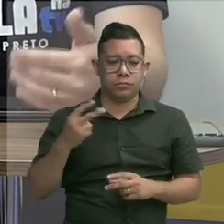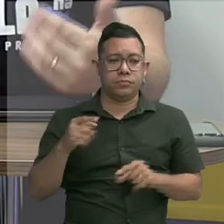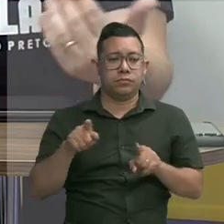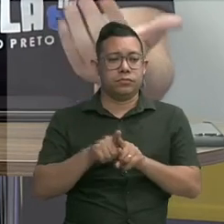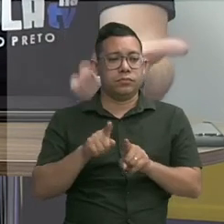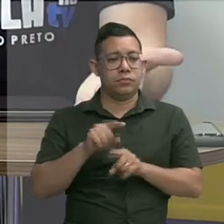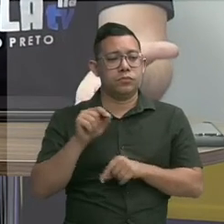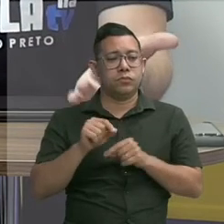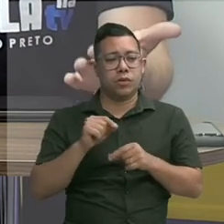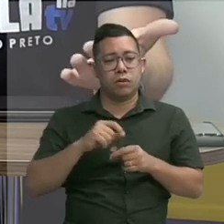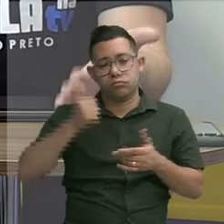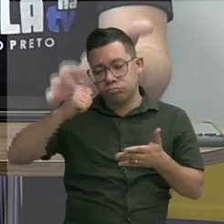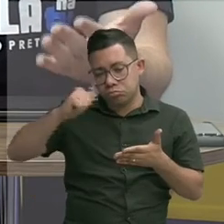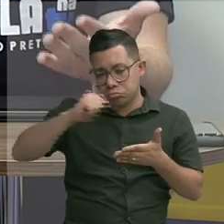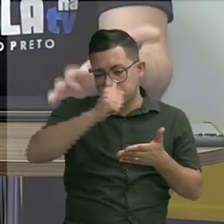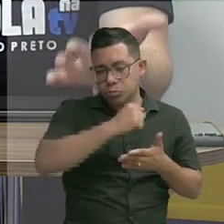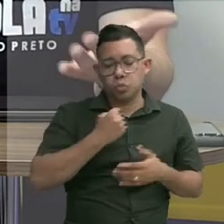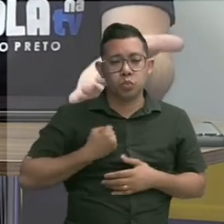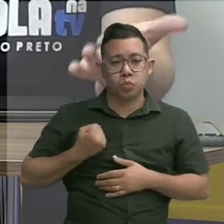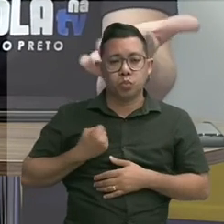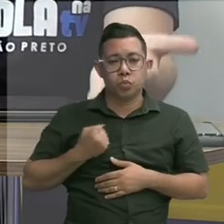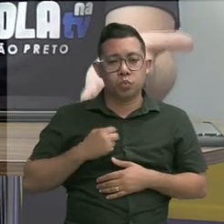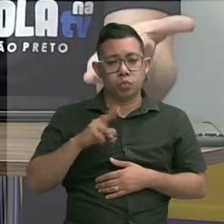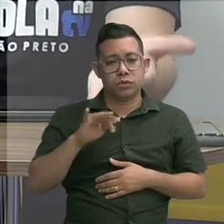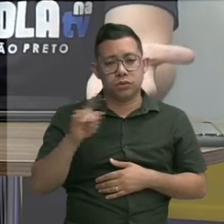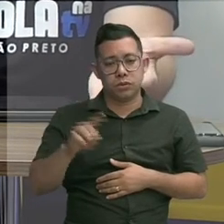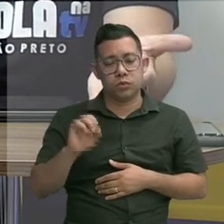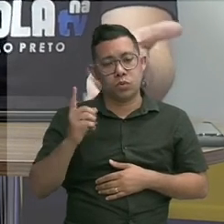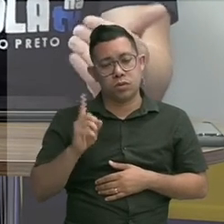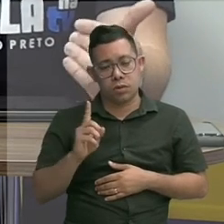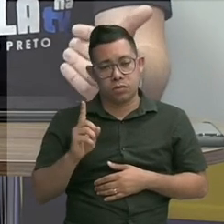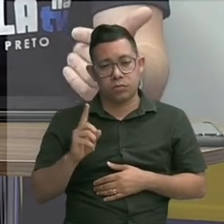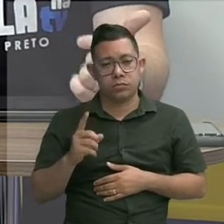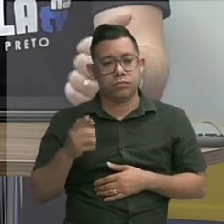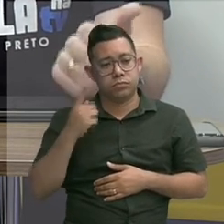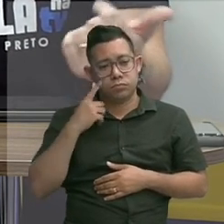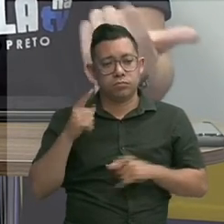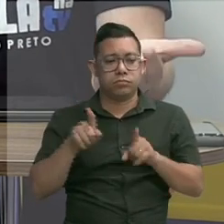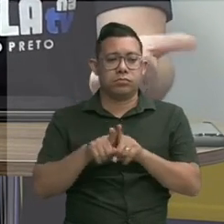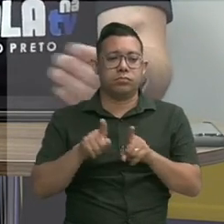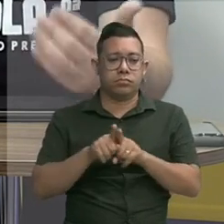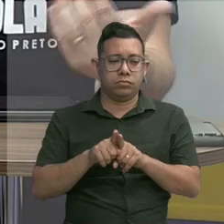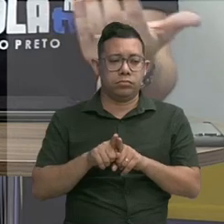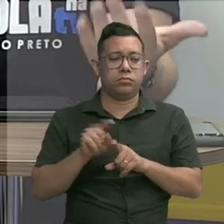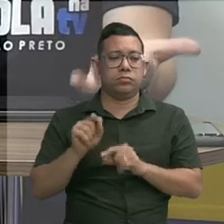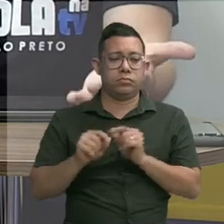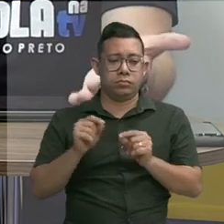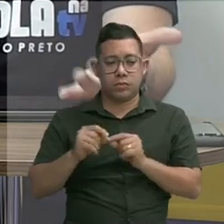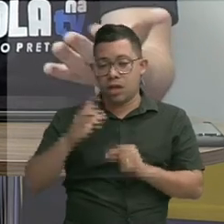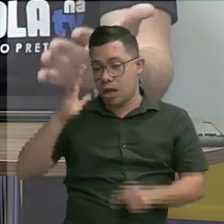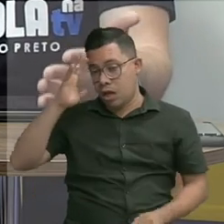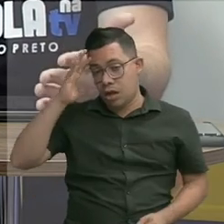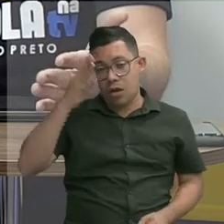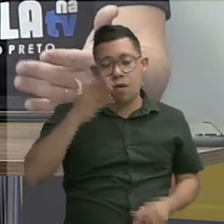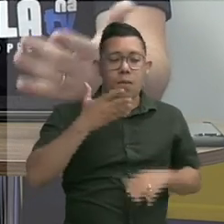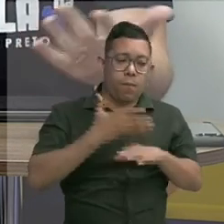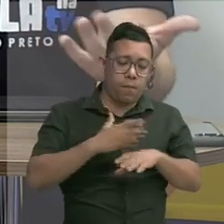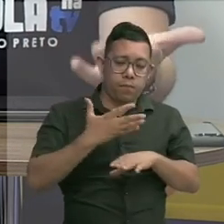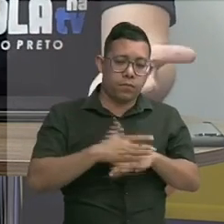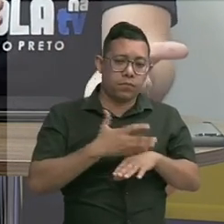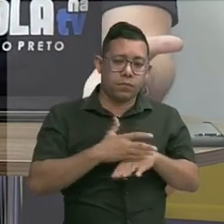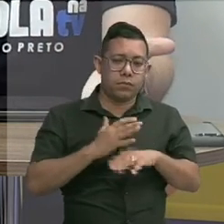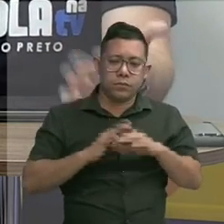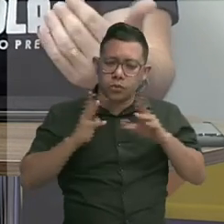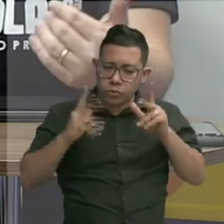e a verificar se um número é raiz ou não de uma equação do segundo grau também que que a gente fez a gente resolveu situações